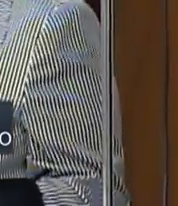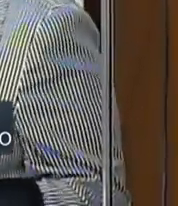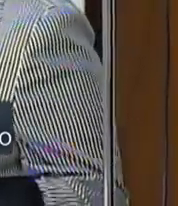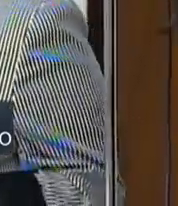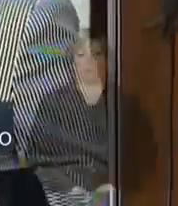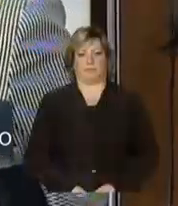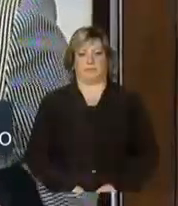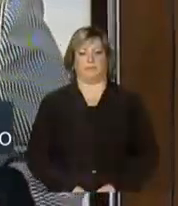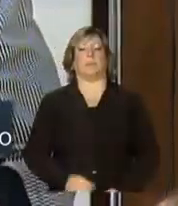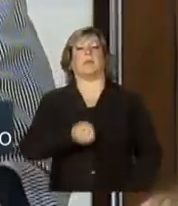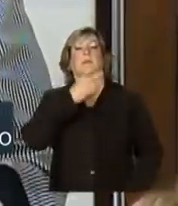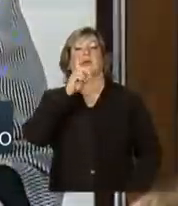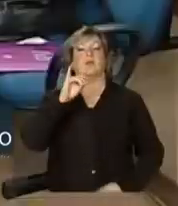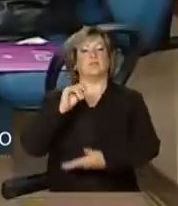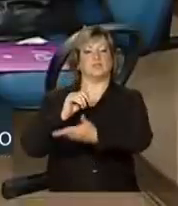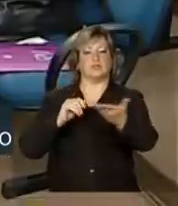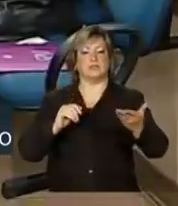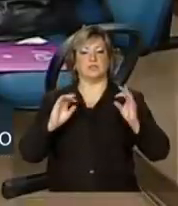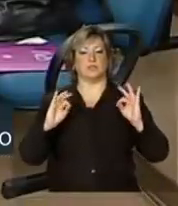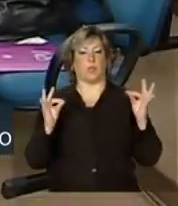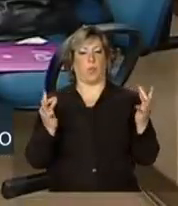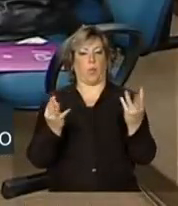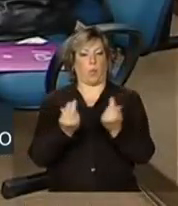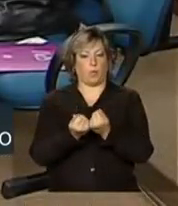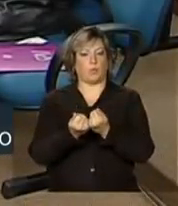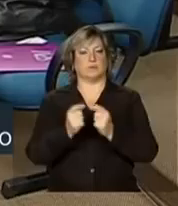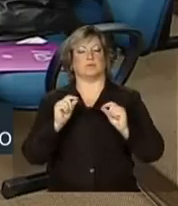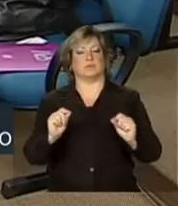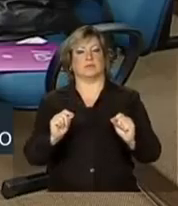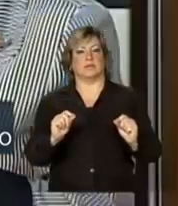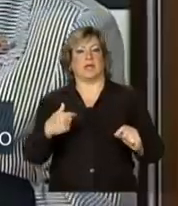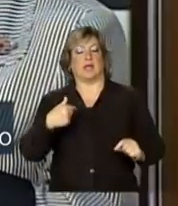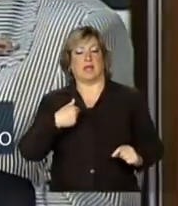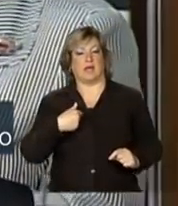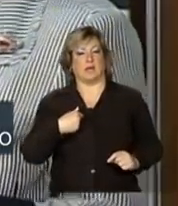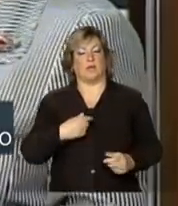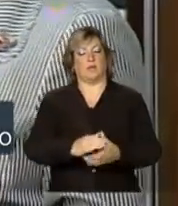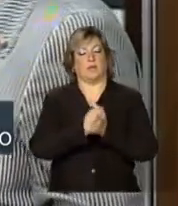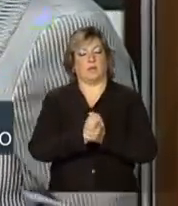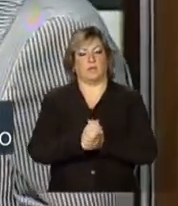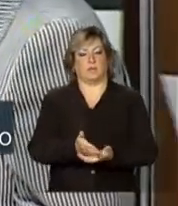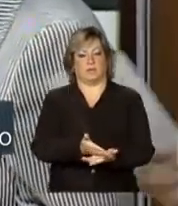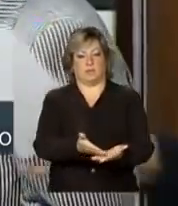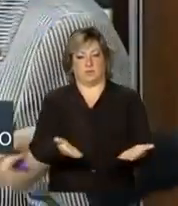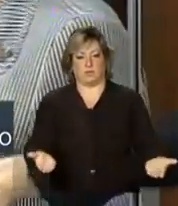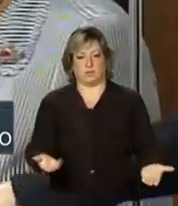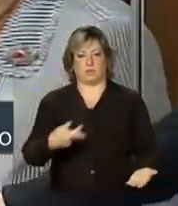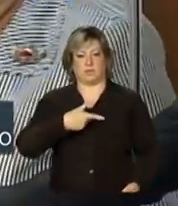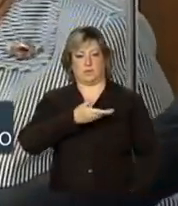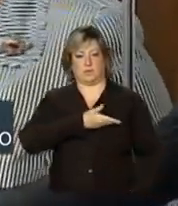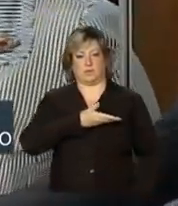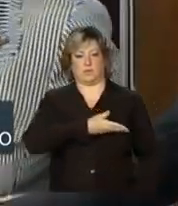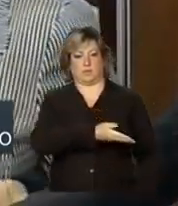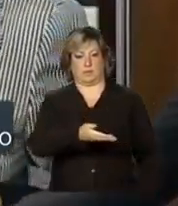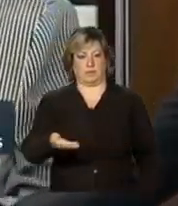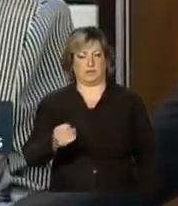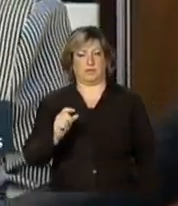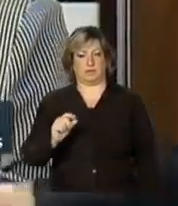Bom dia a todas e todos. Eu cumprimento os meus colegas aqui